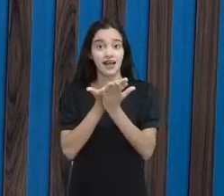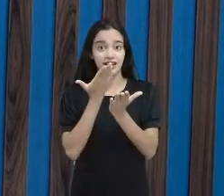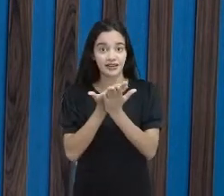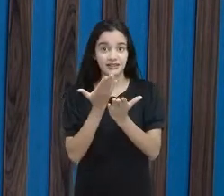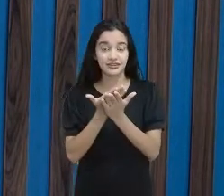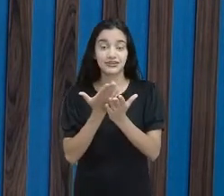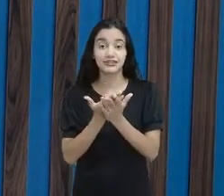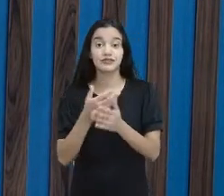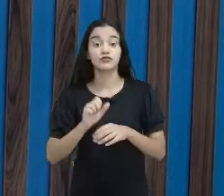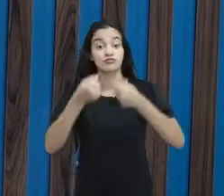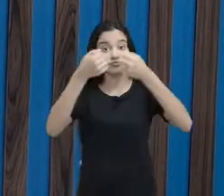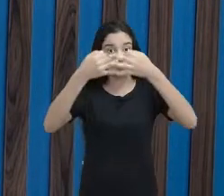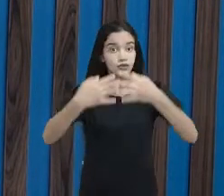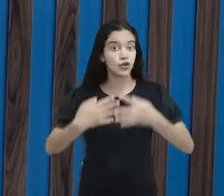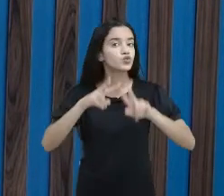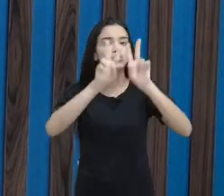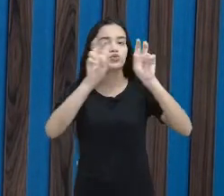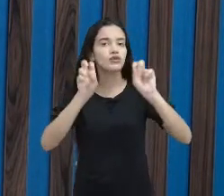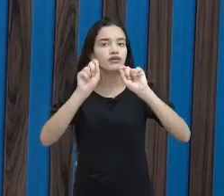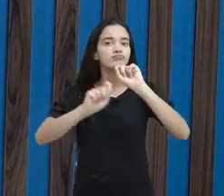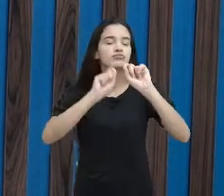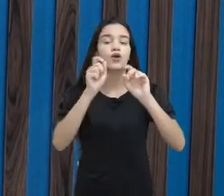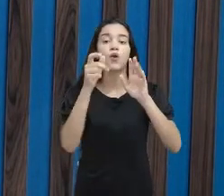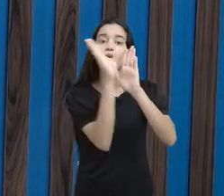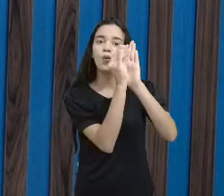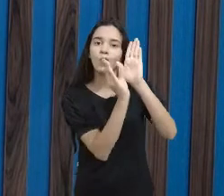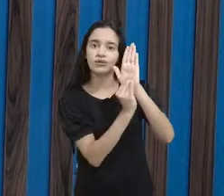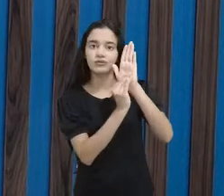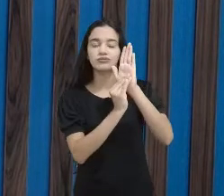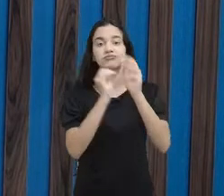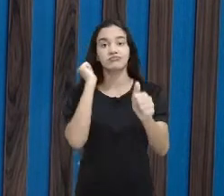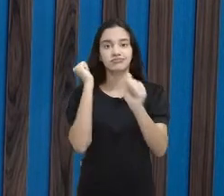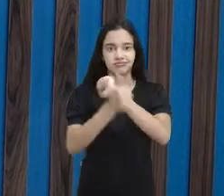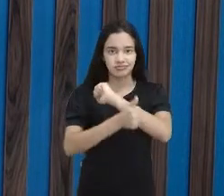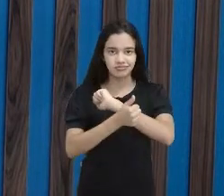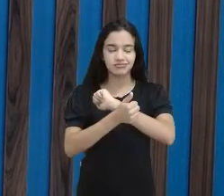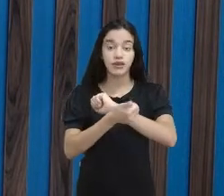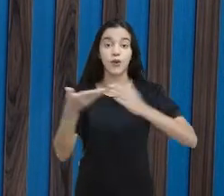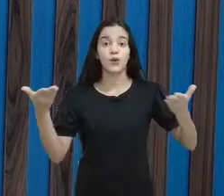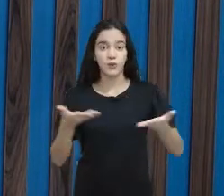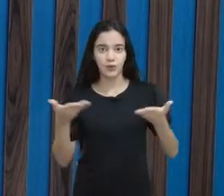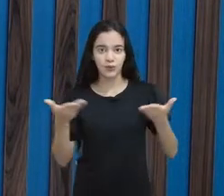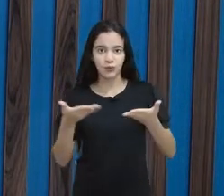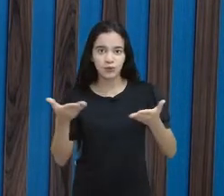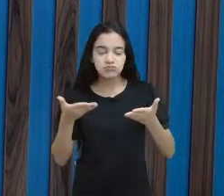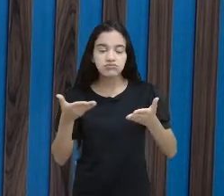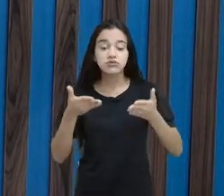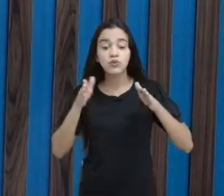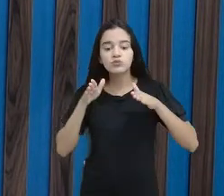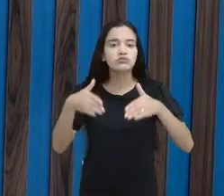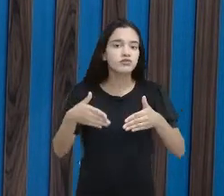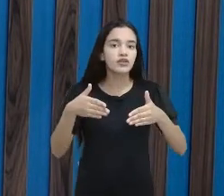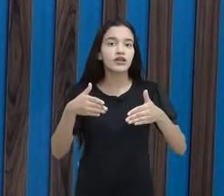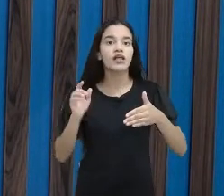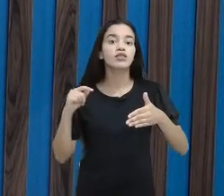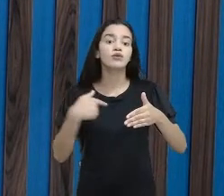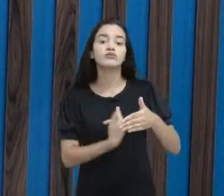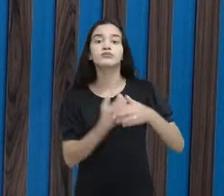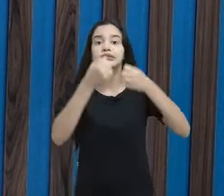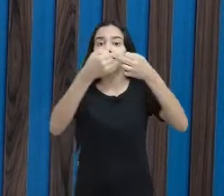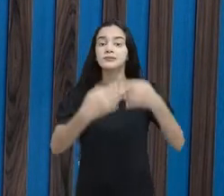aí falando sobre o conteúdo de esportes, tá? Então, hoje, especificamente, nós vamos falar